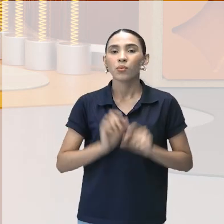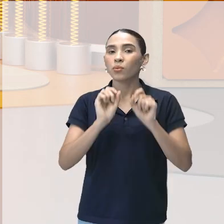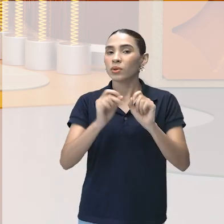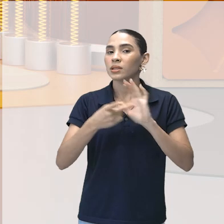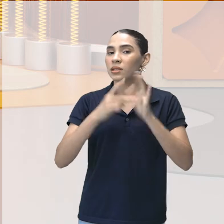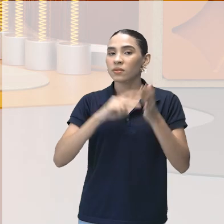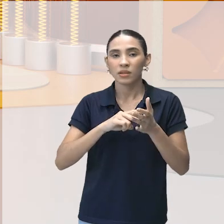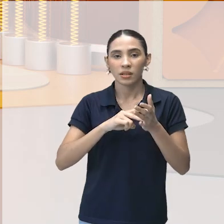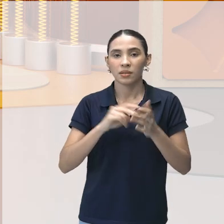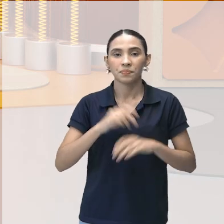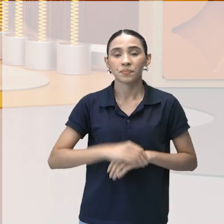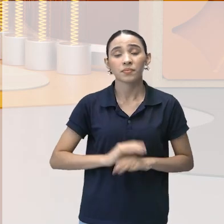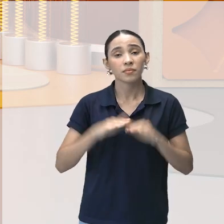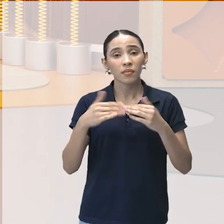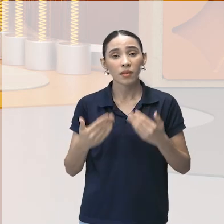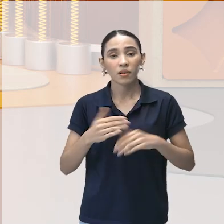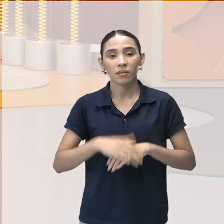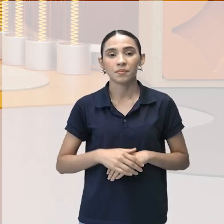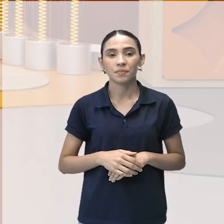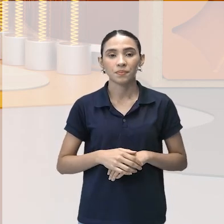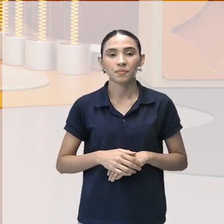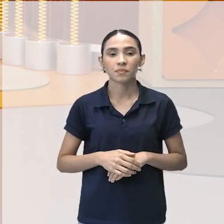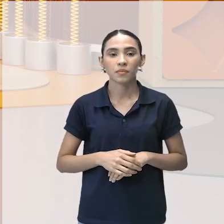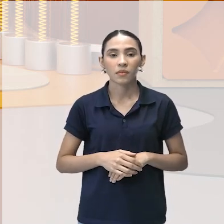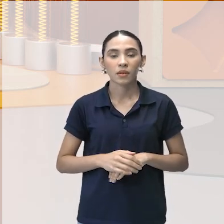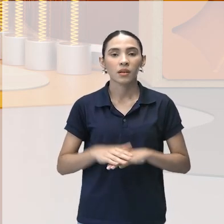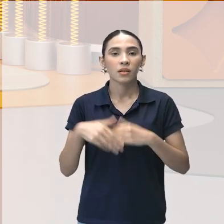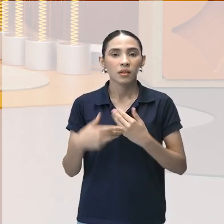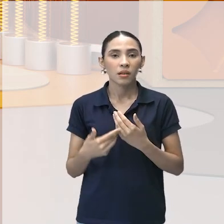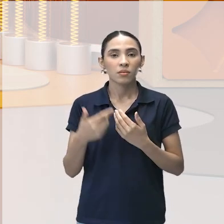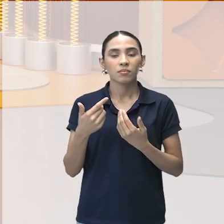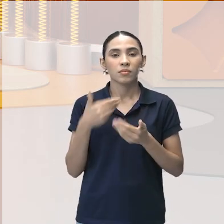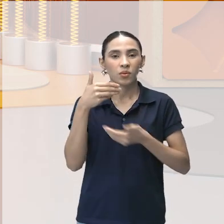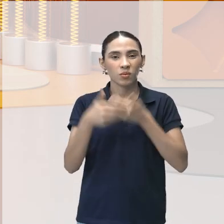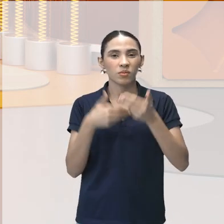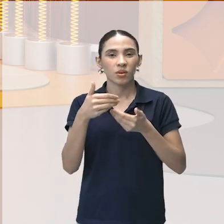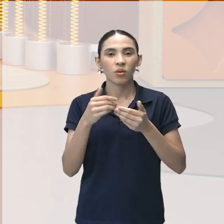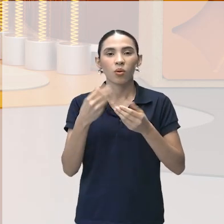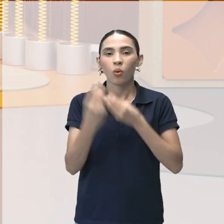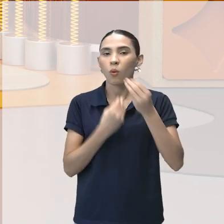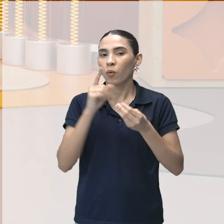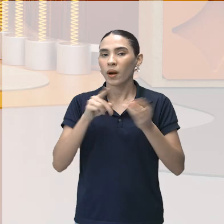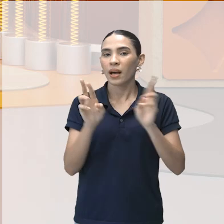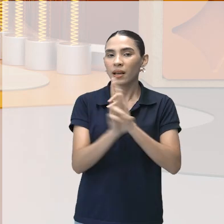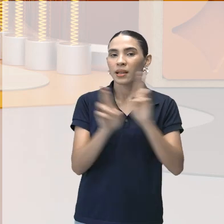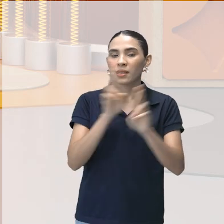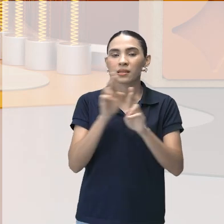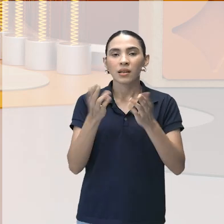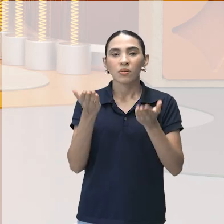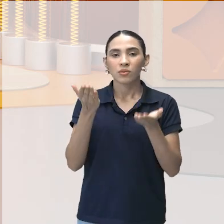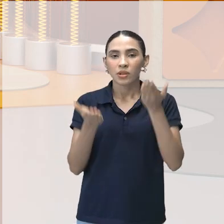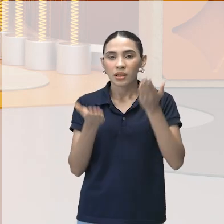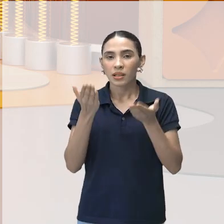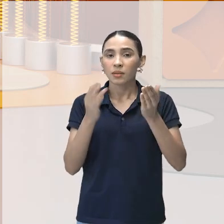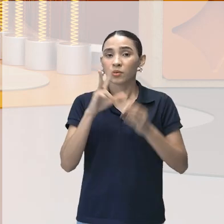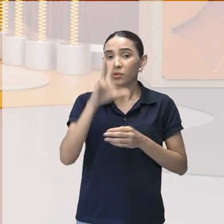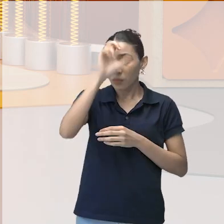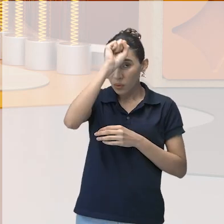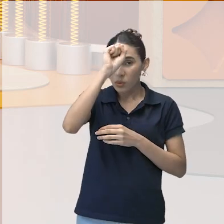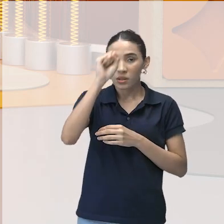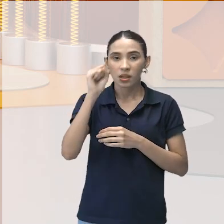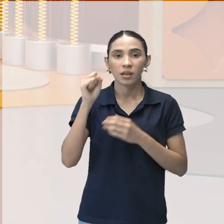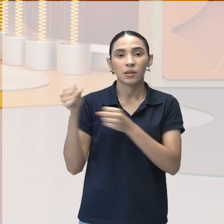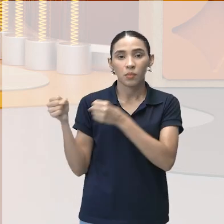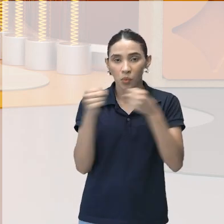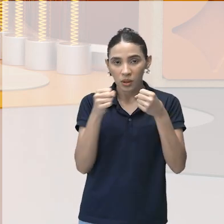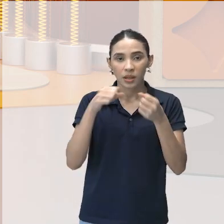ordem geopolítica mundial? Nada mais é que como está se dando as relações de equilíbrio de força e poder entre os